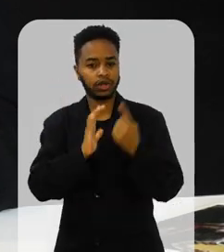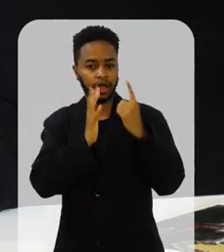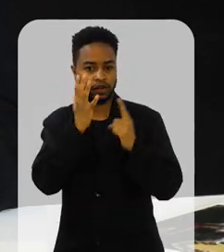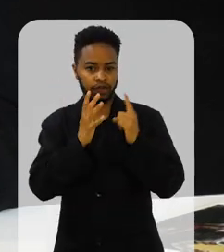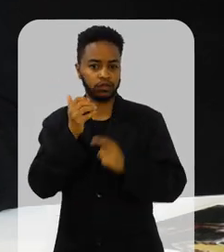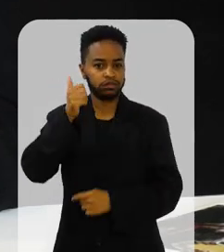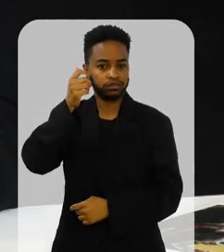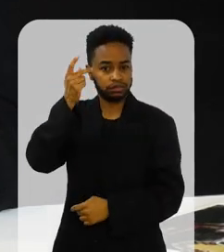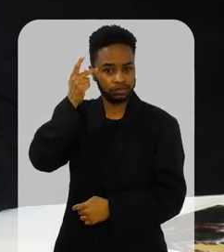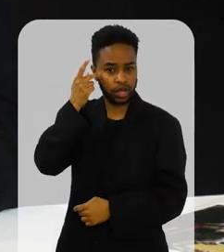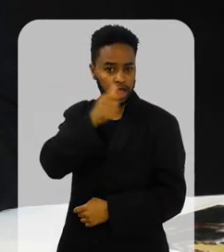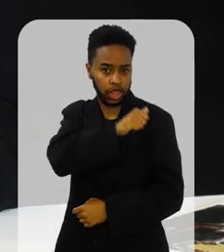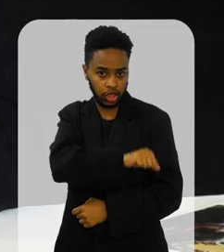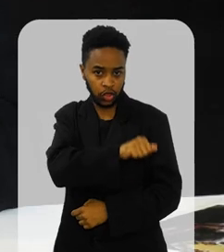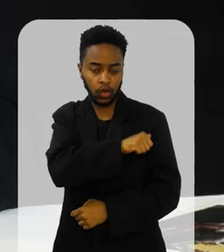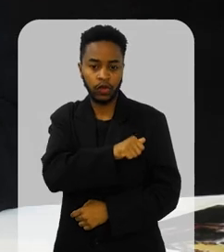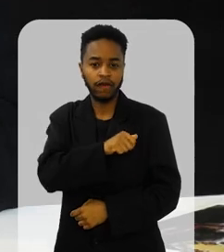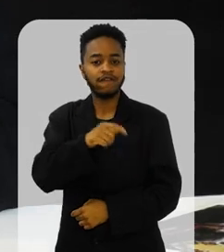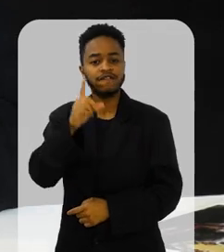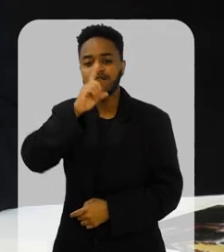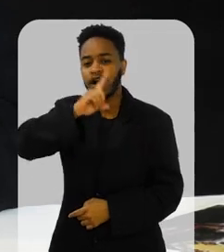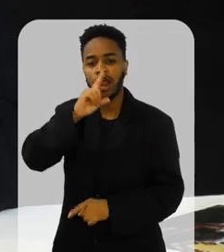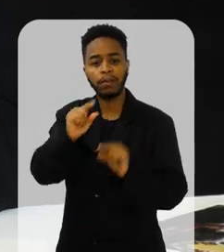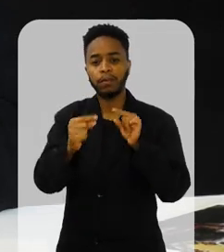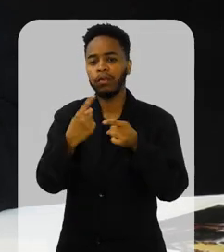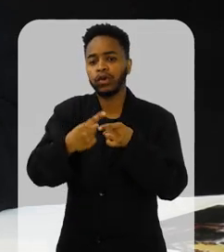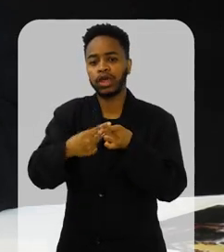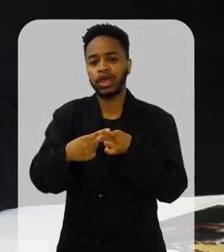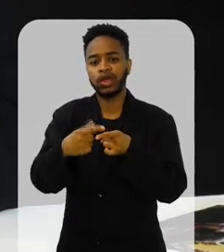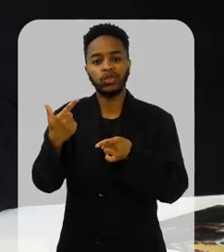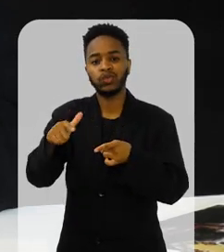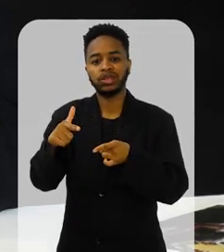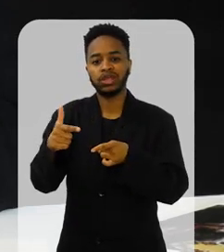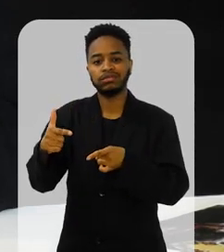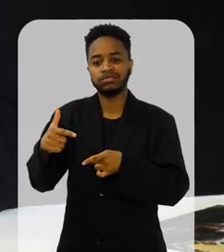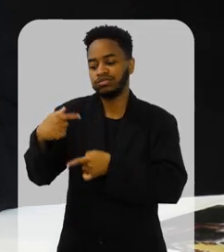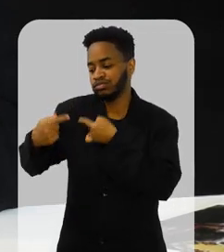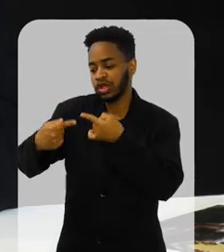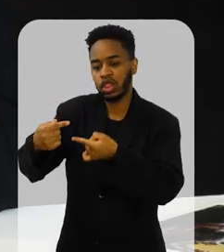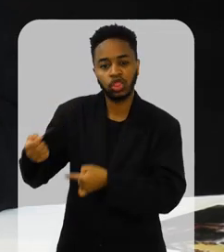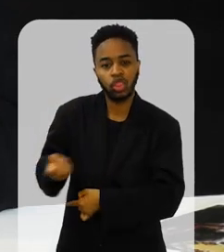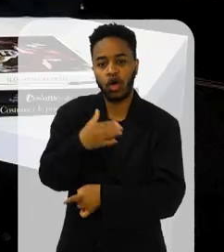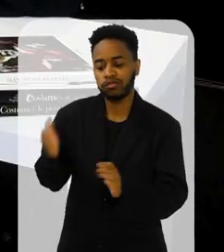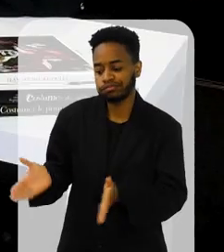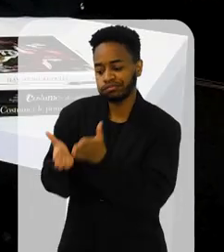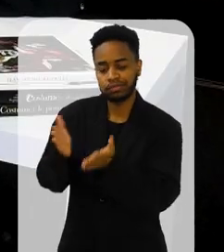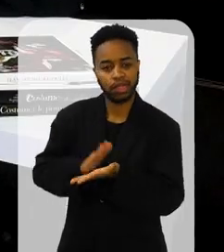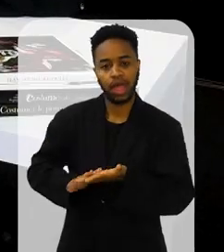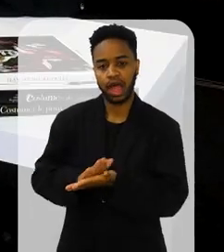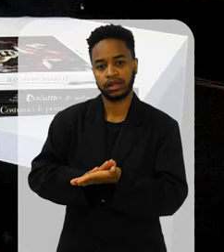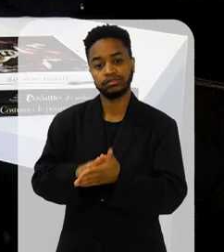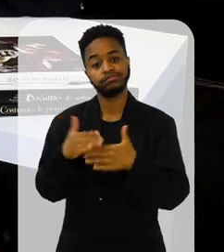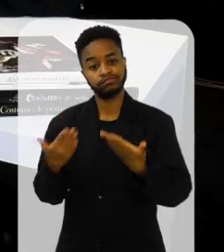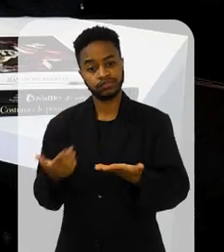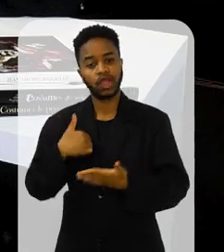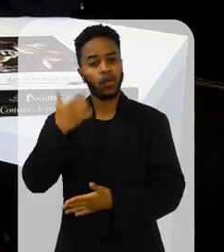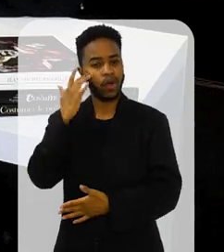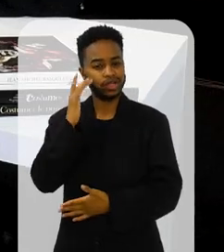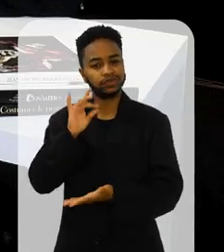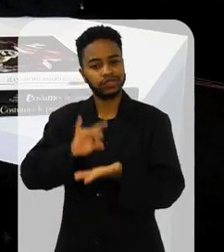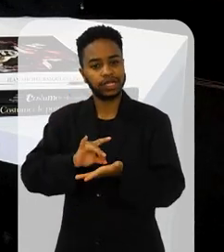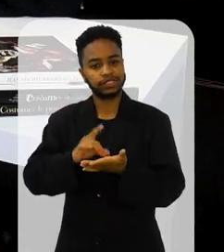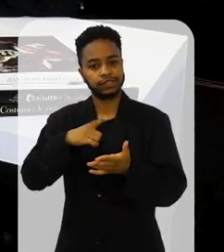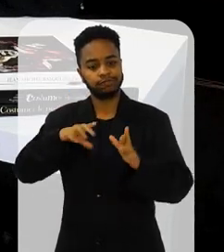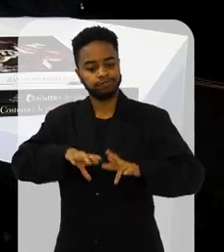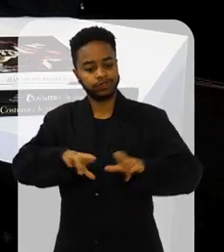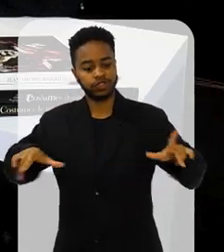Rio-São Paulo, eles pecam muito por não formar novas gerações. Acho que isso é um grande diferencial,